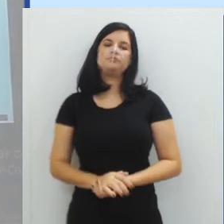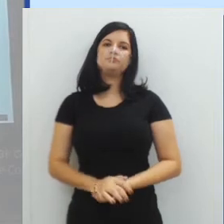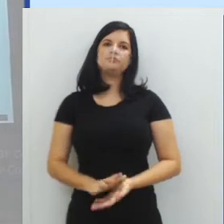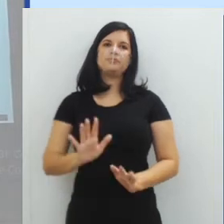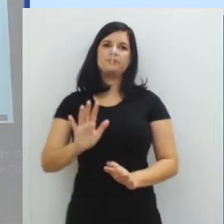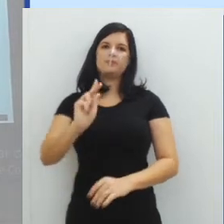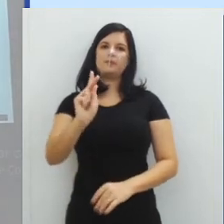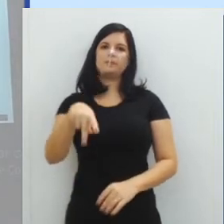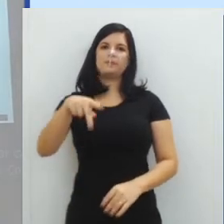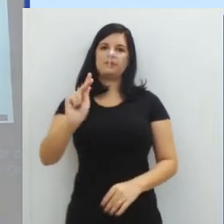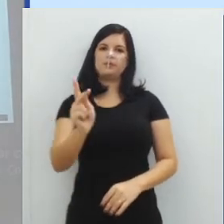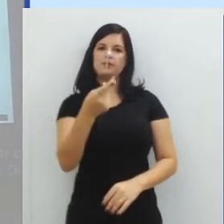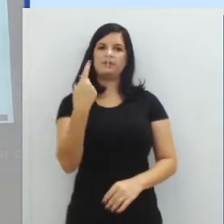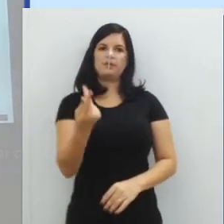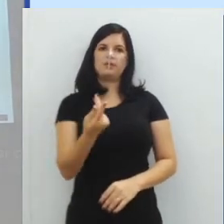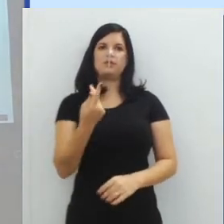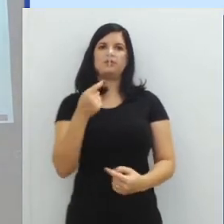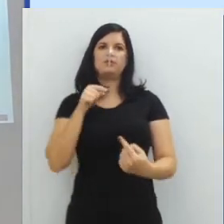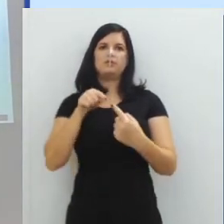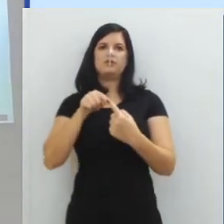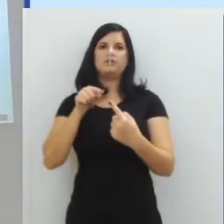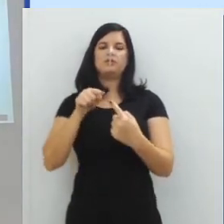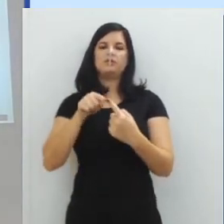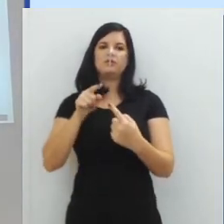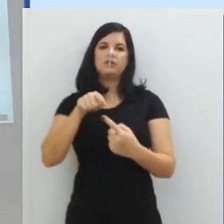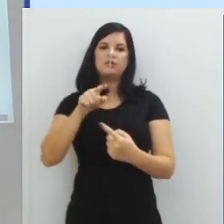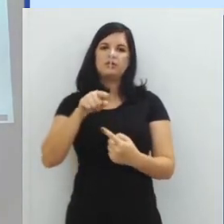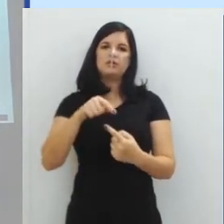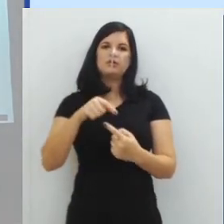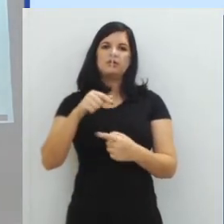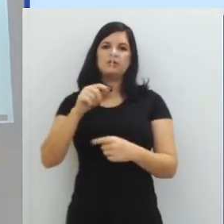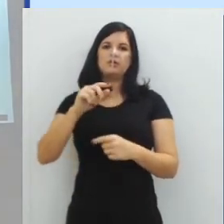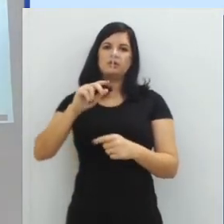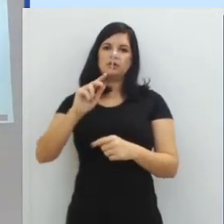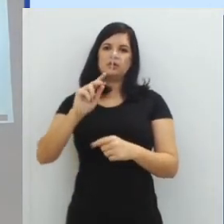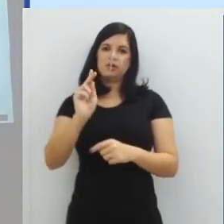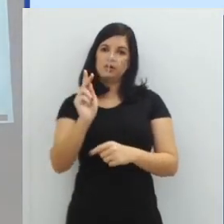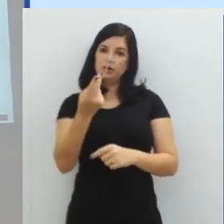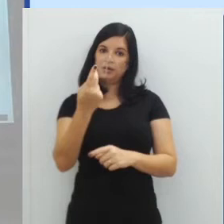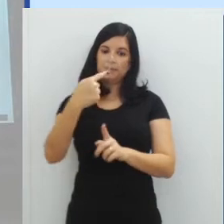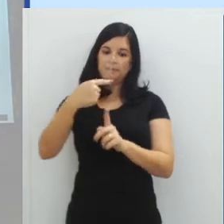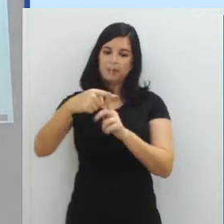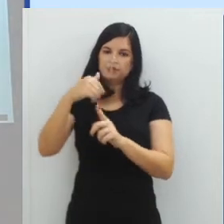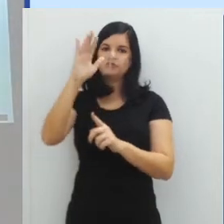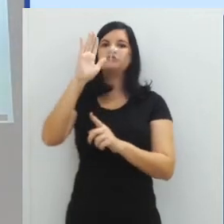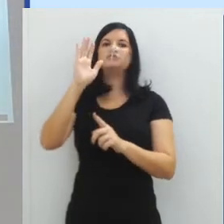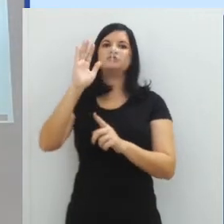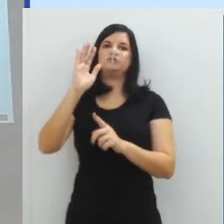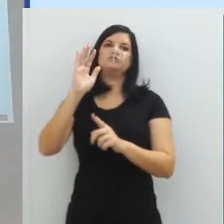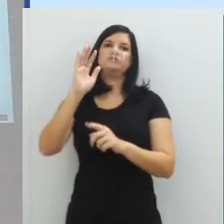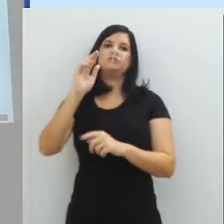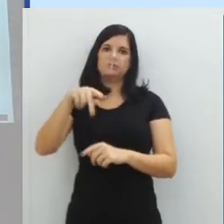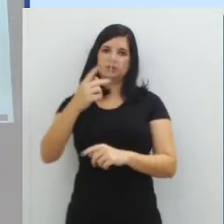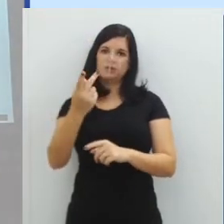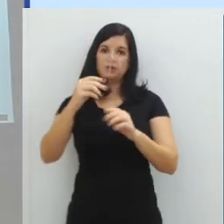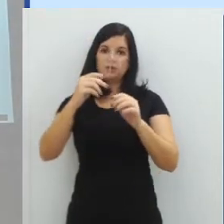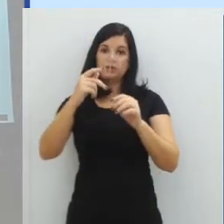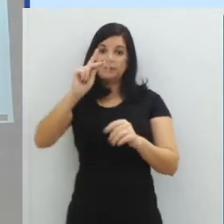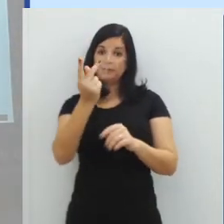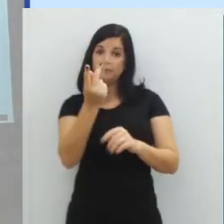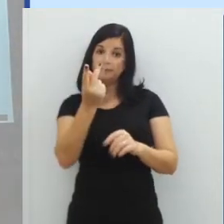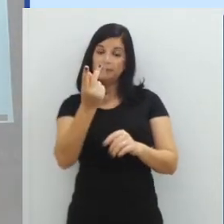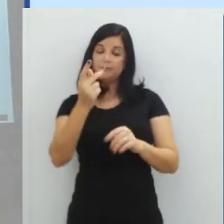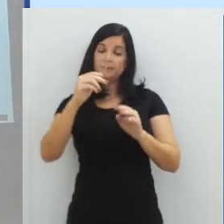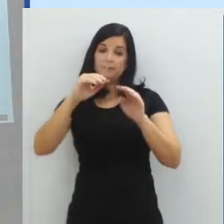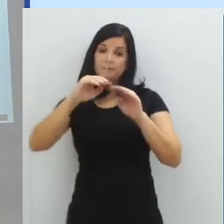O pH ele vai indicar que a solução, quanto maior o pH, mais H+ eu tenho, ou quanto menor o pH, mais H+